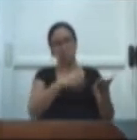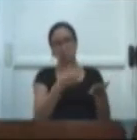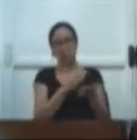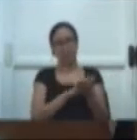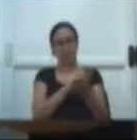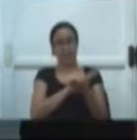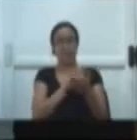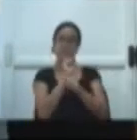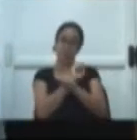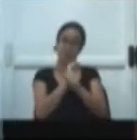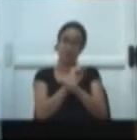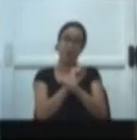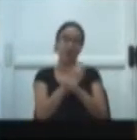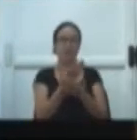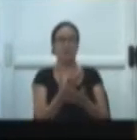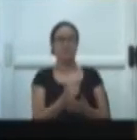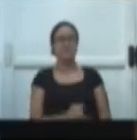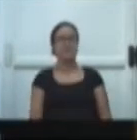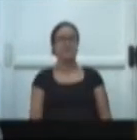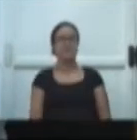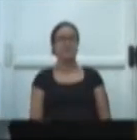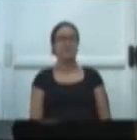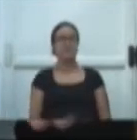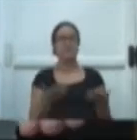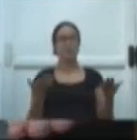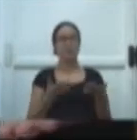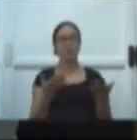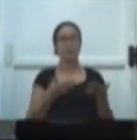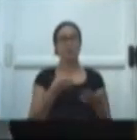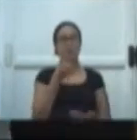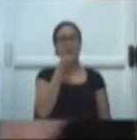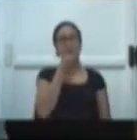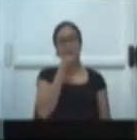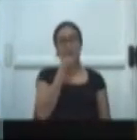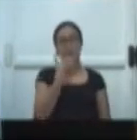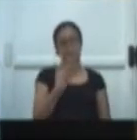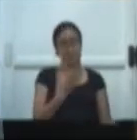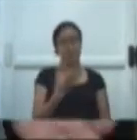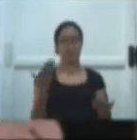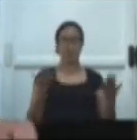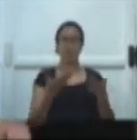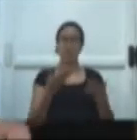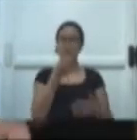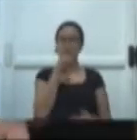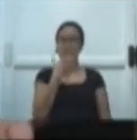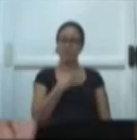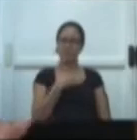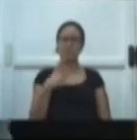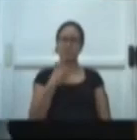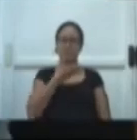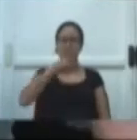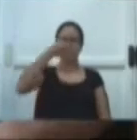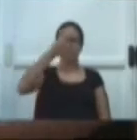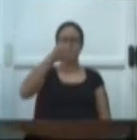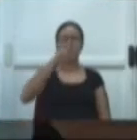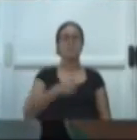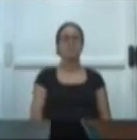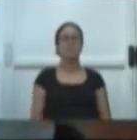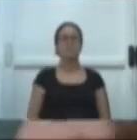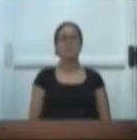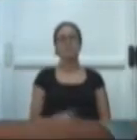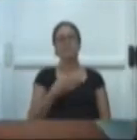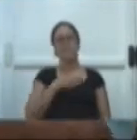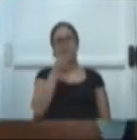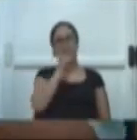daí. Então, hoje, ela passou muito bem o dia. Graças a Deus, está muito bem. Minha mãe ficou